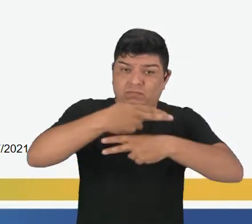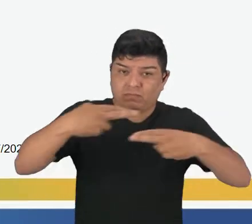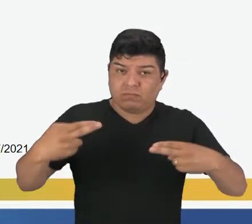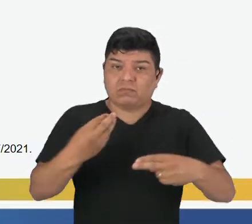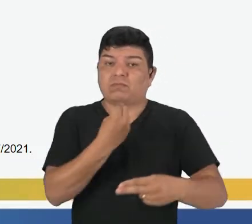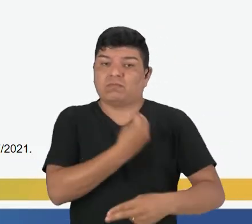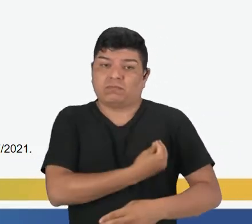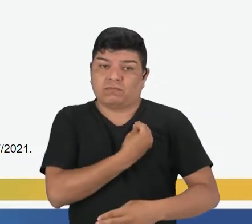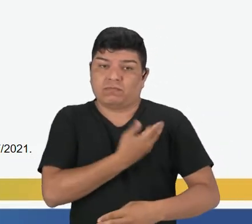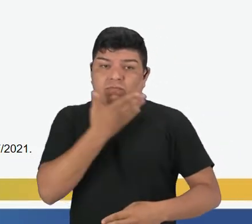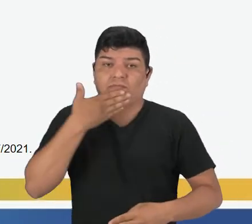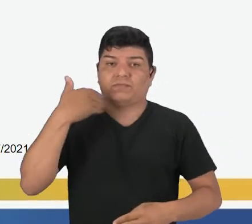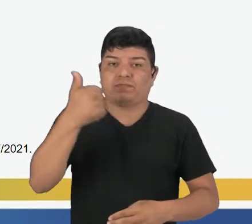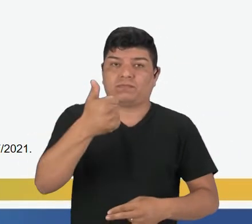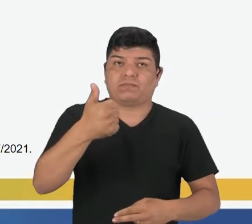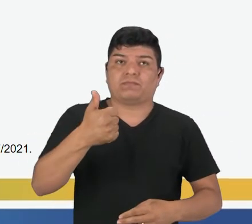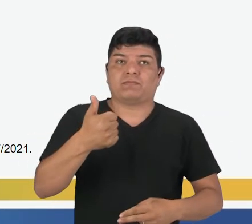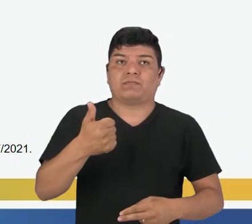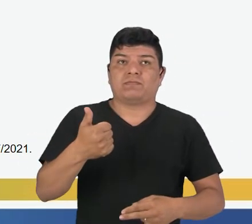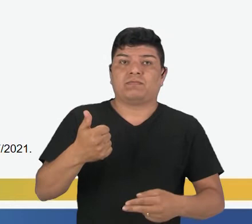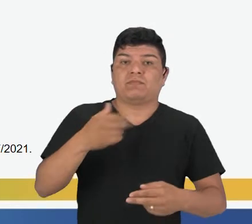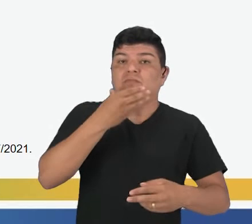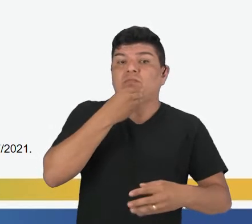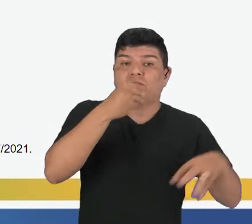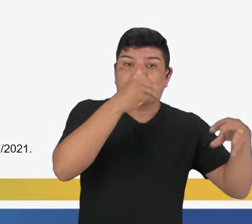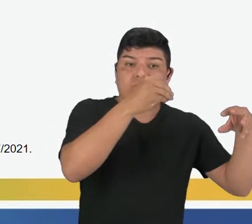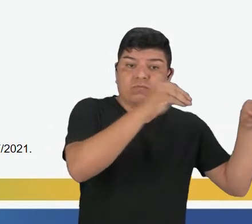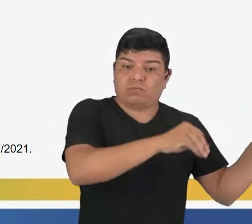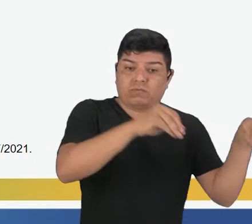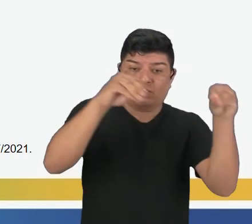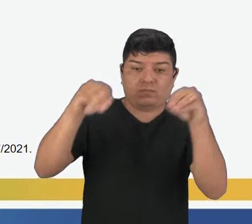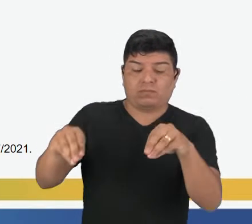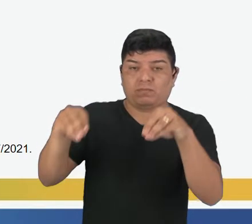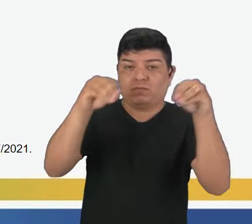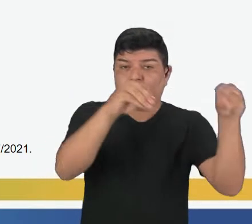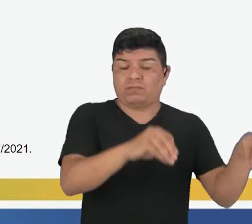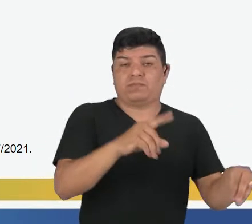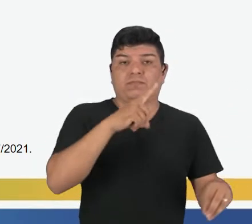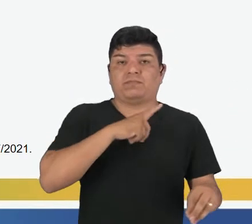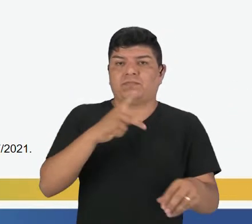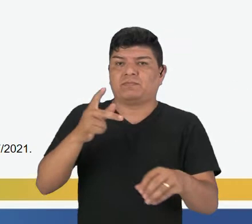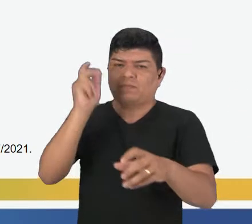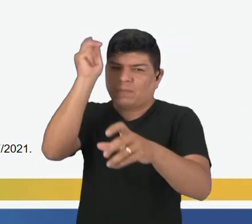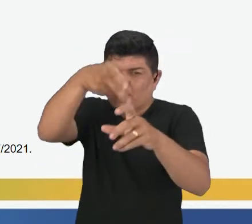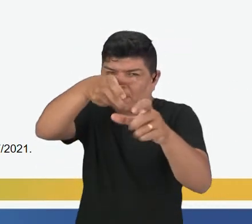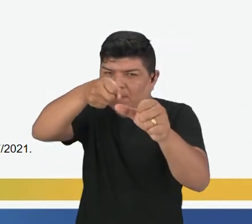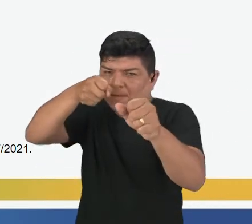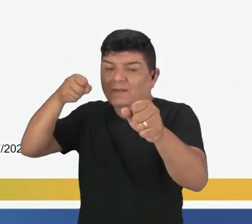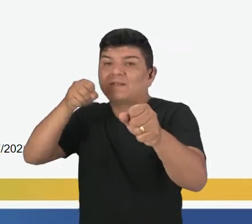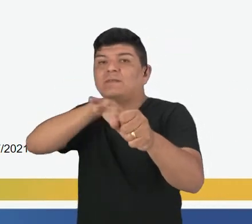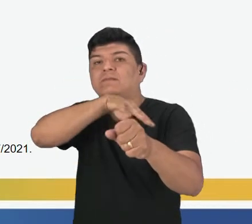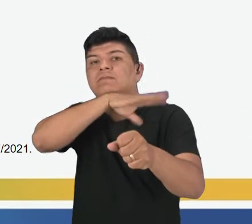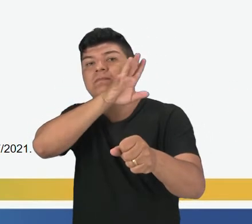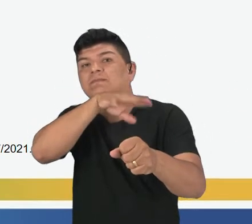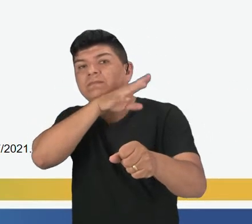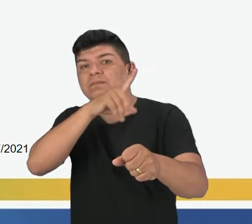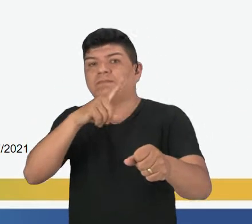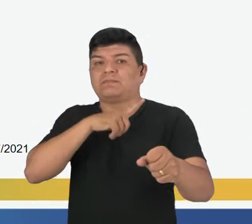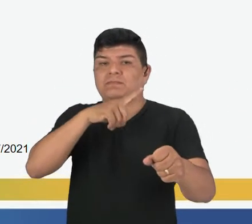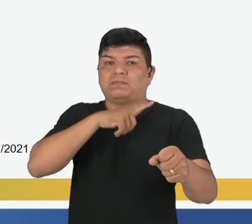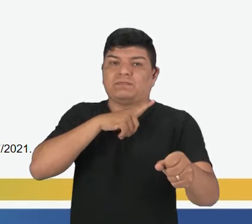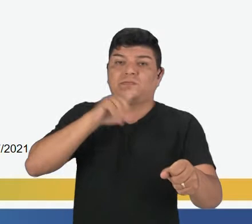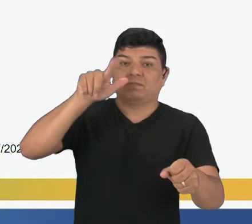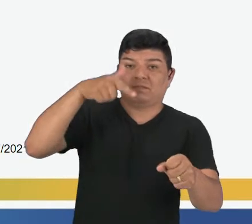para uma vida melhor. Entre os nômades, haviam aqueles que caçavam os animais,